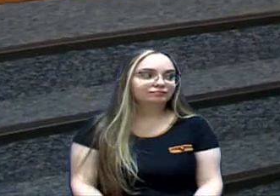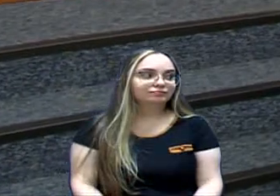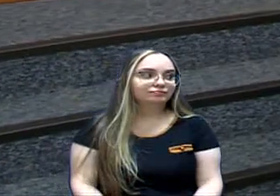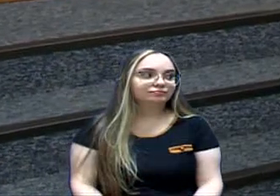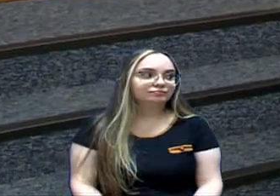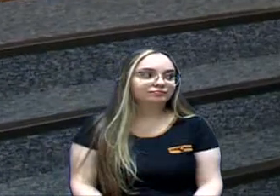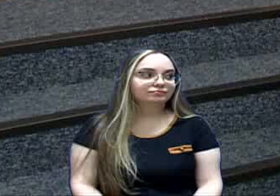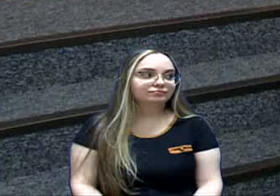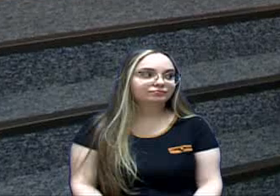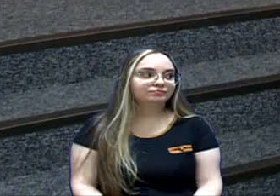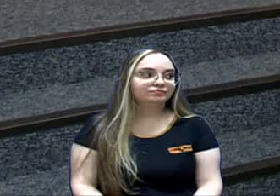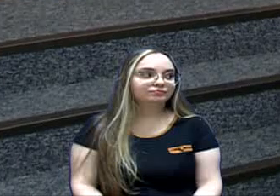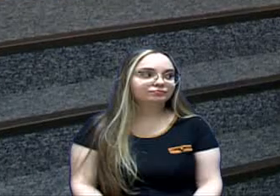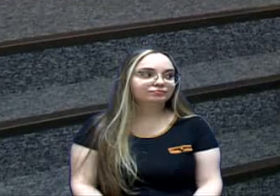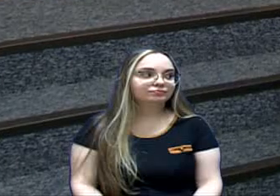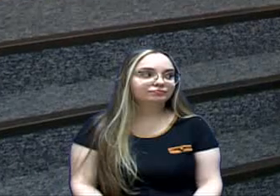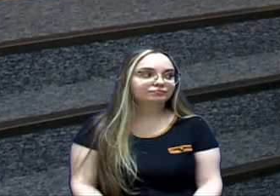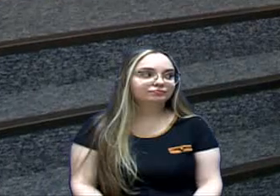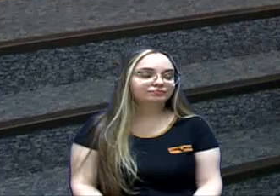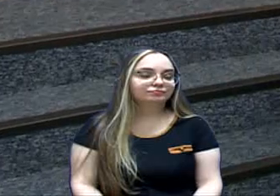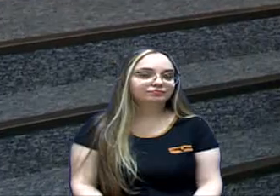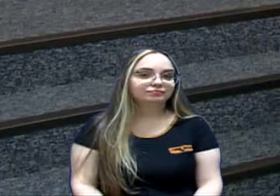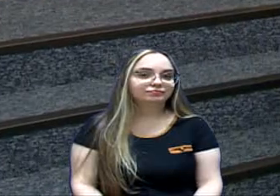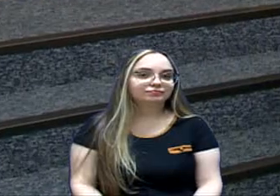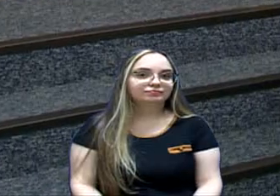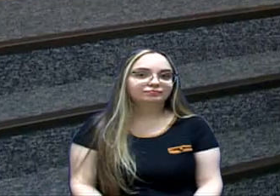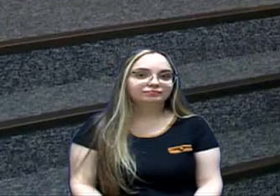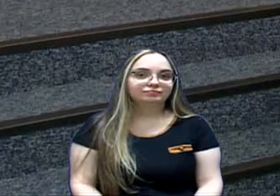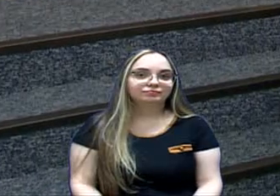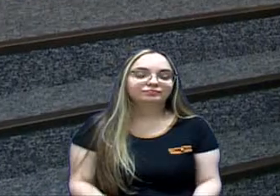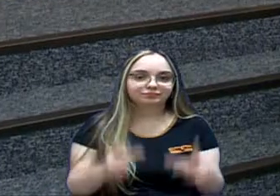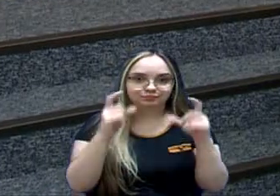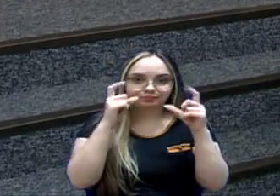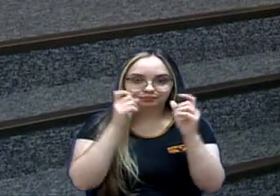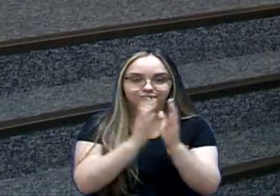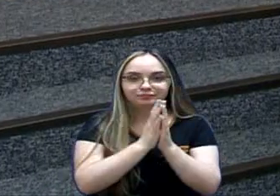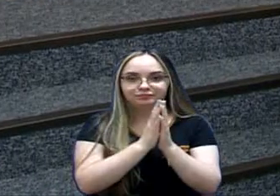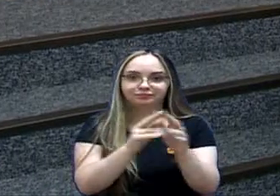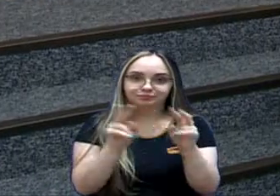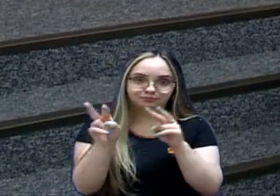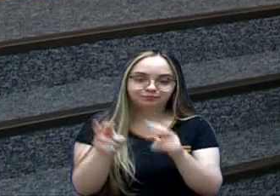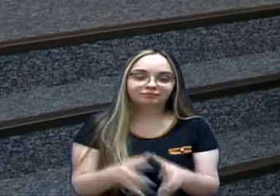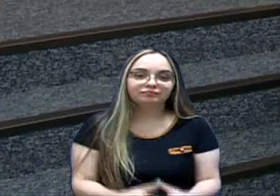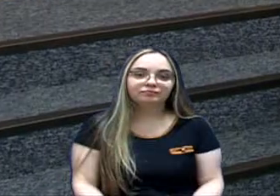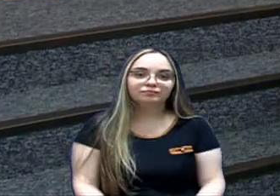para que a gente faça o registro desse momento. Pode olhar para cá, para o nosso fotógrafo.